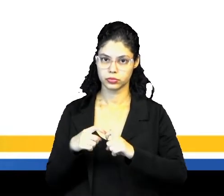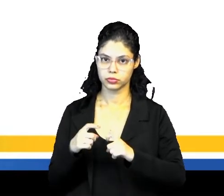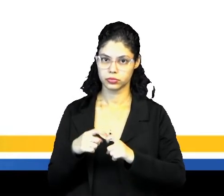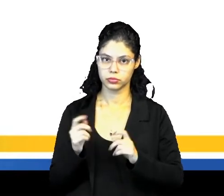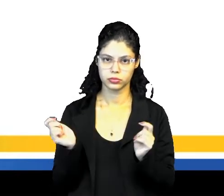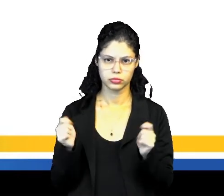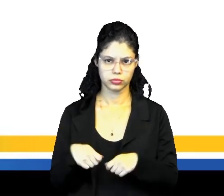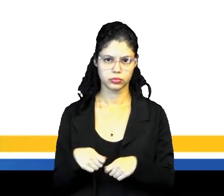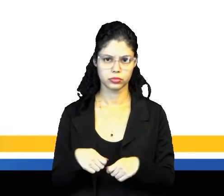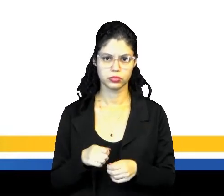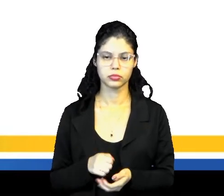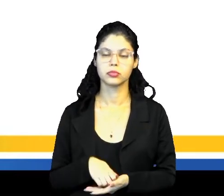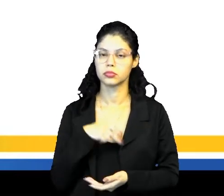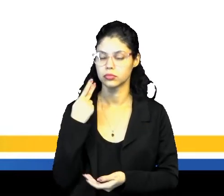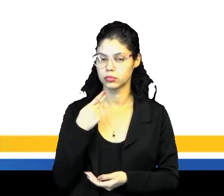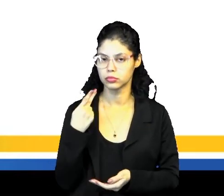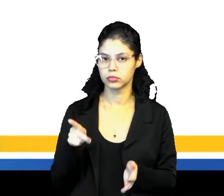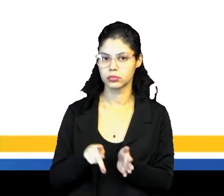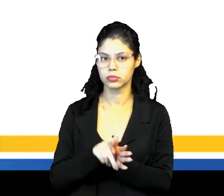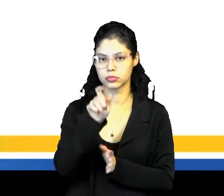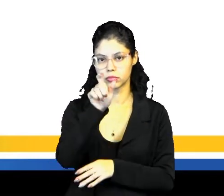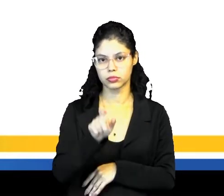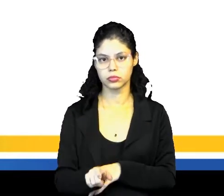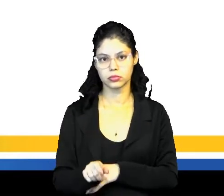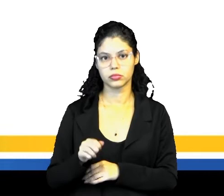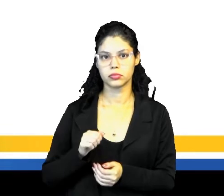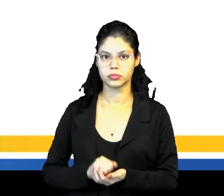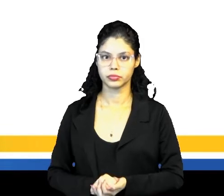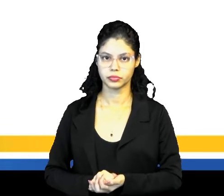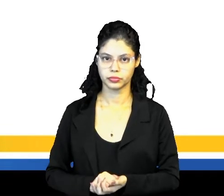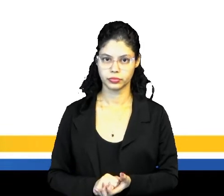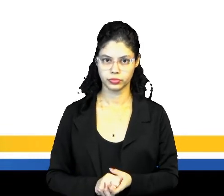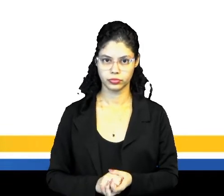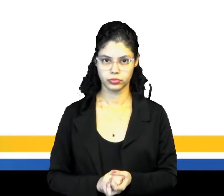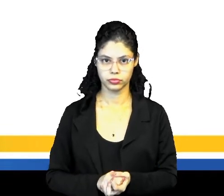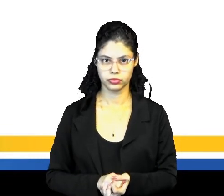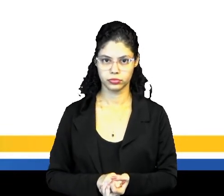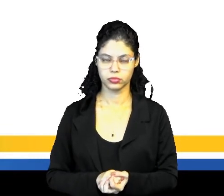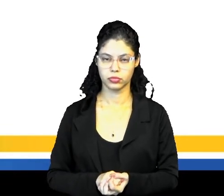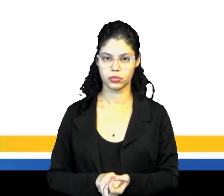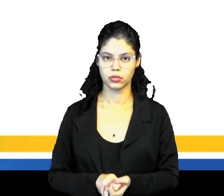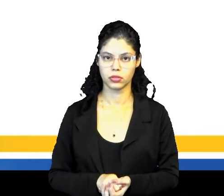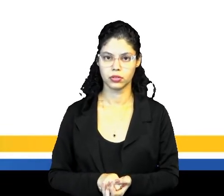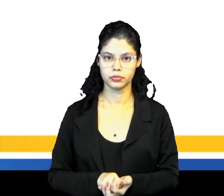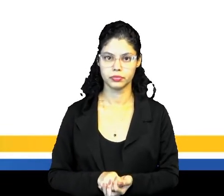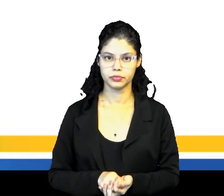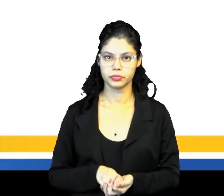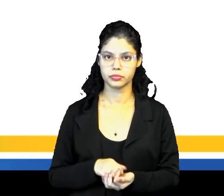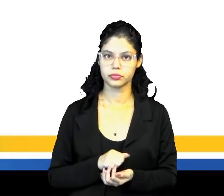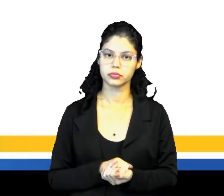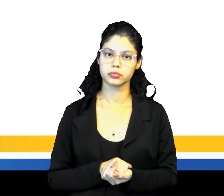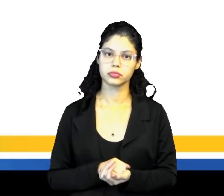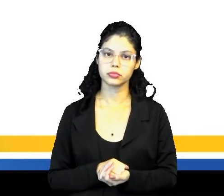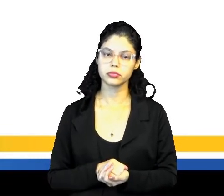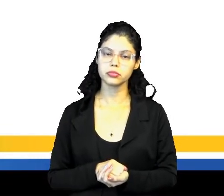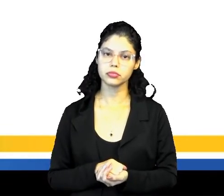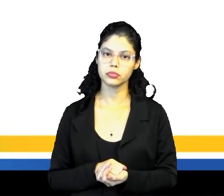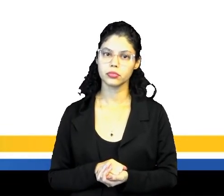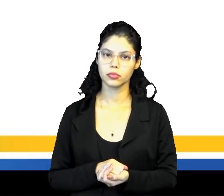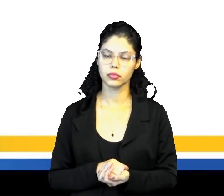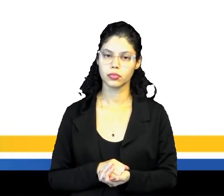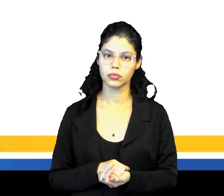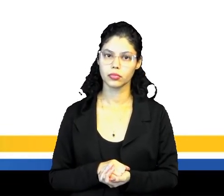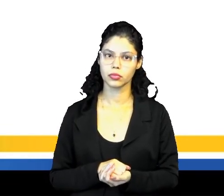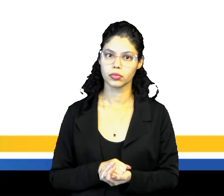né, provavelmente o médico está falando ali para a pessoa. The best thing you can do is give up smoking, drinking